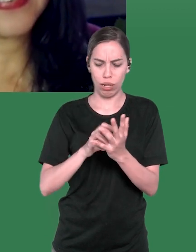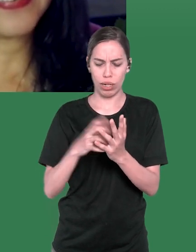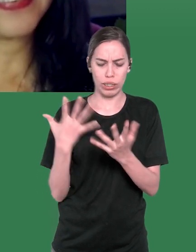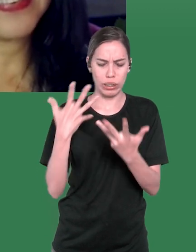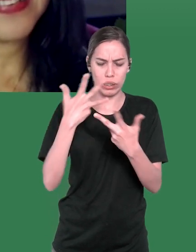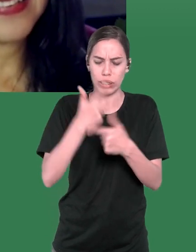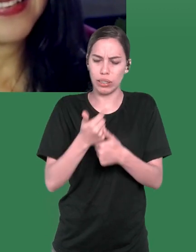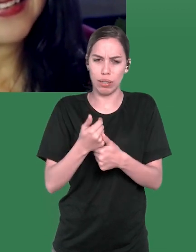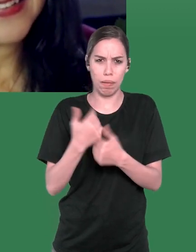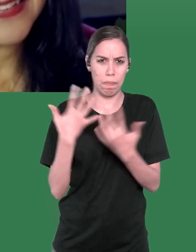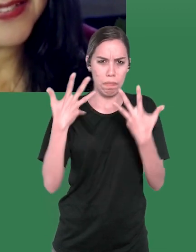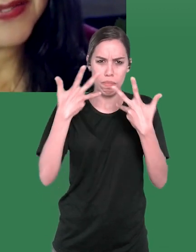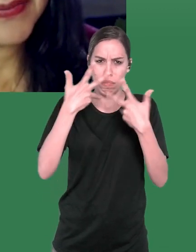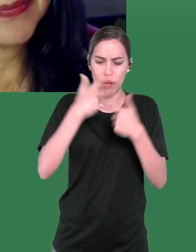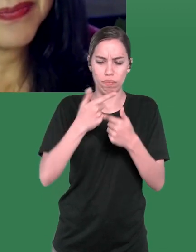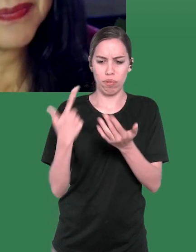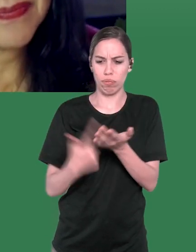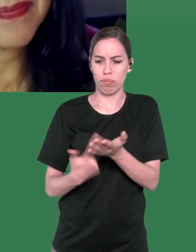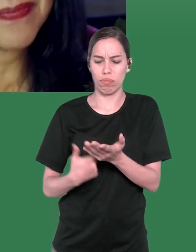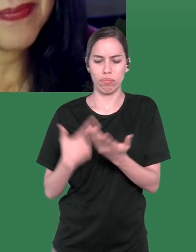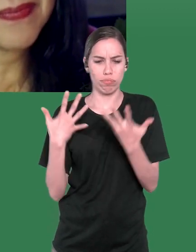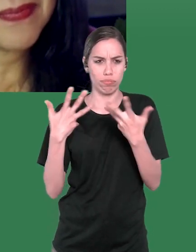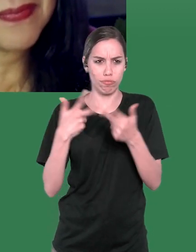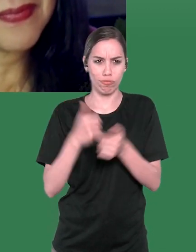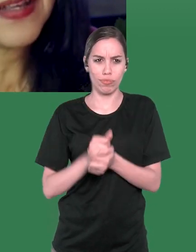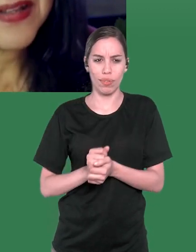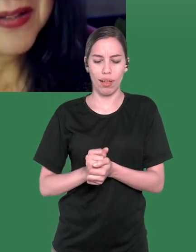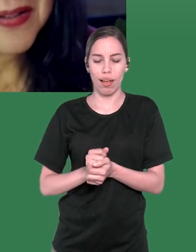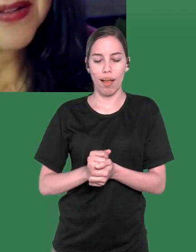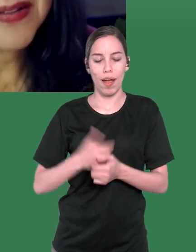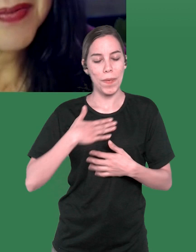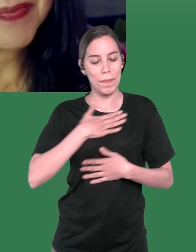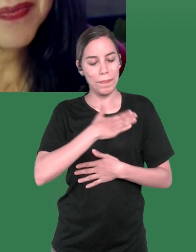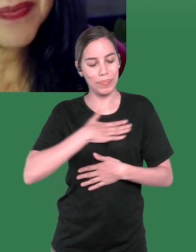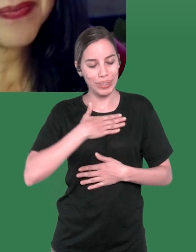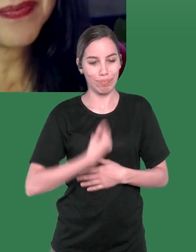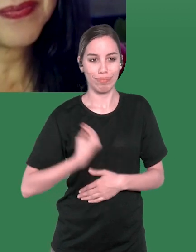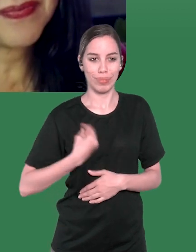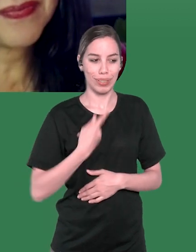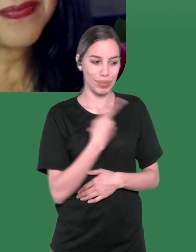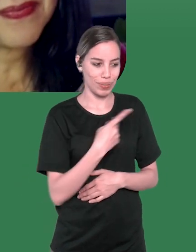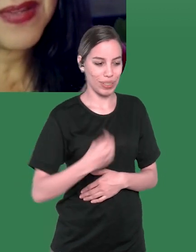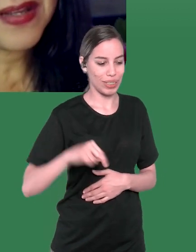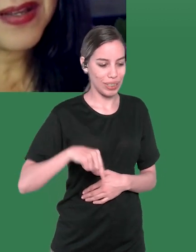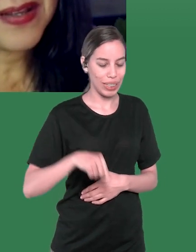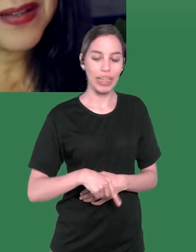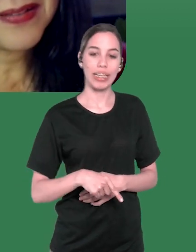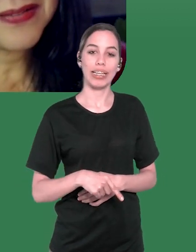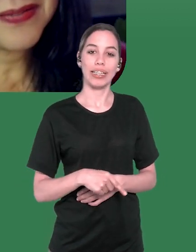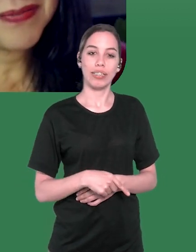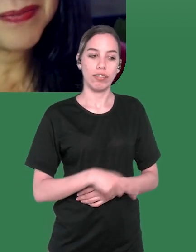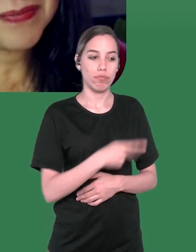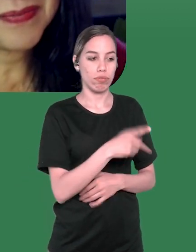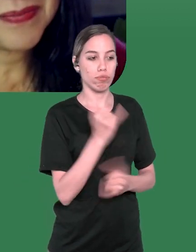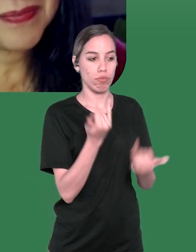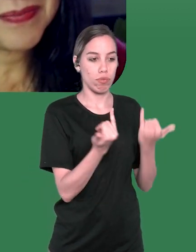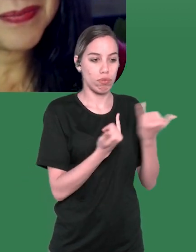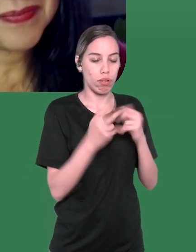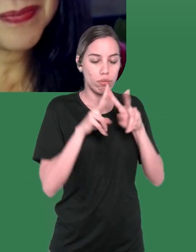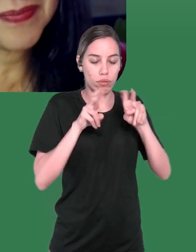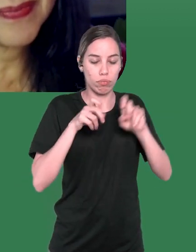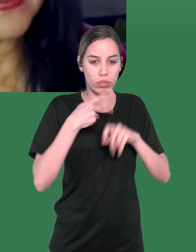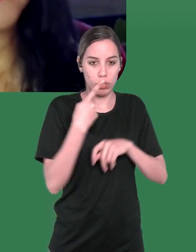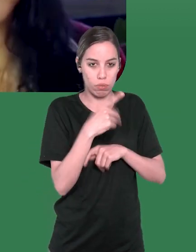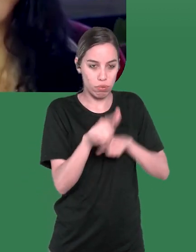maravilhosa também que você tem. Nos honra muito ter você aqui para contar um pouquinho do seu trabalho. E aí, antes da gente